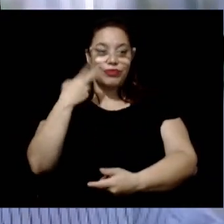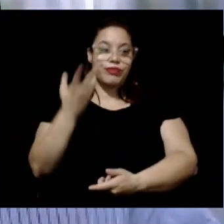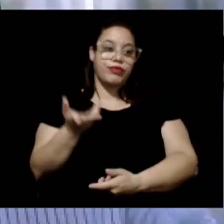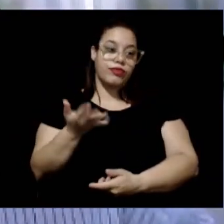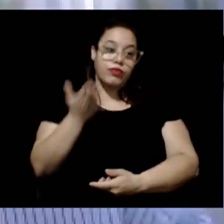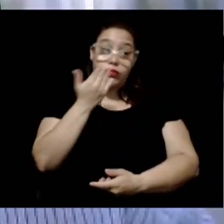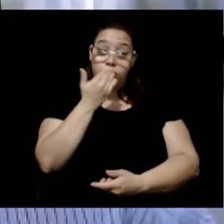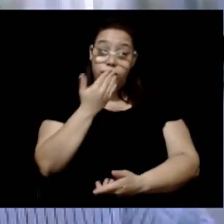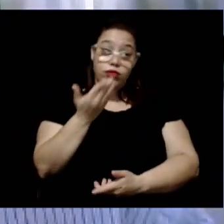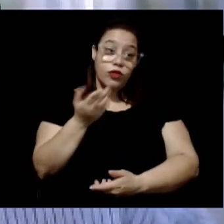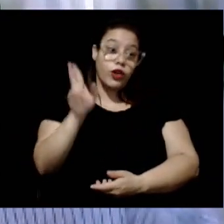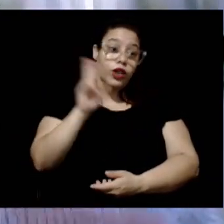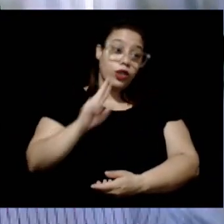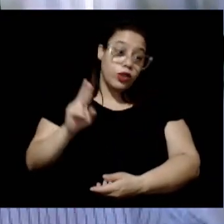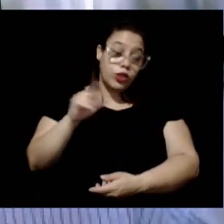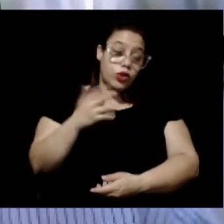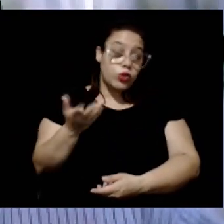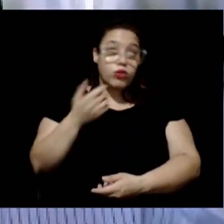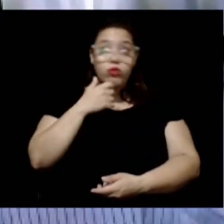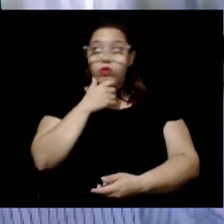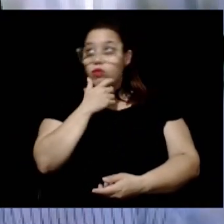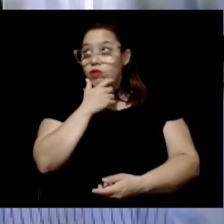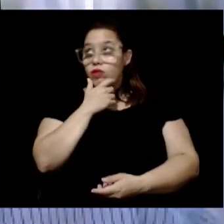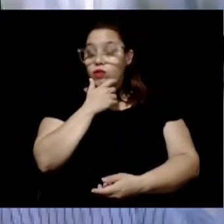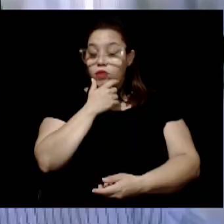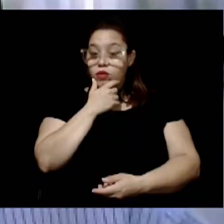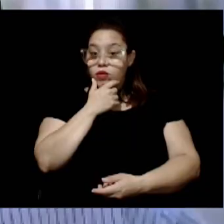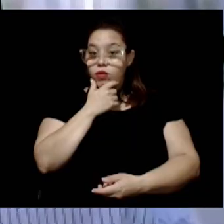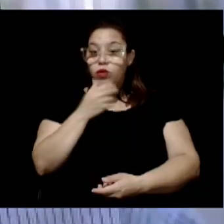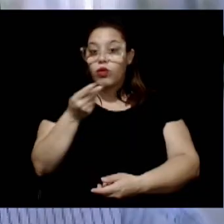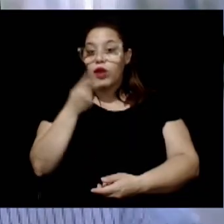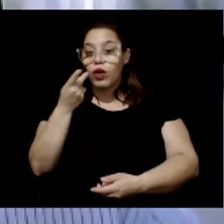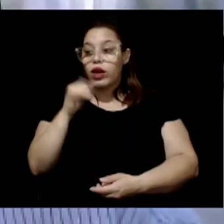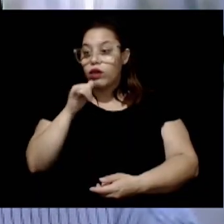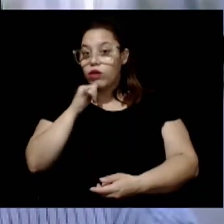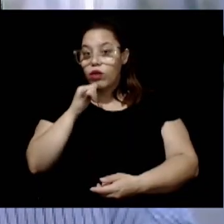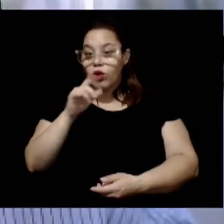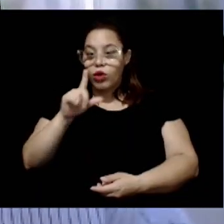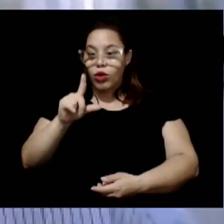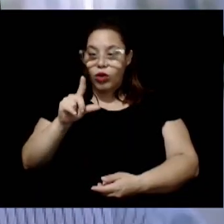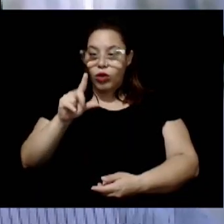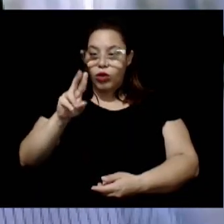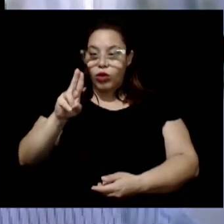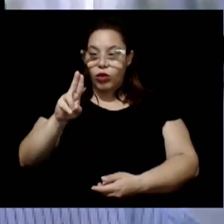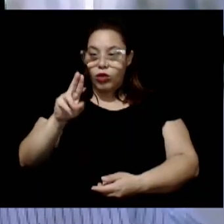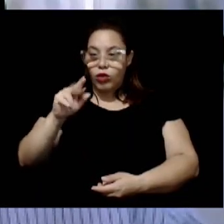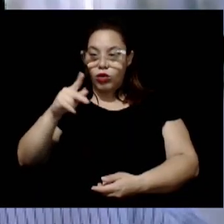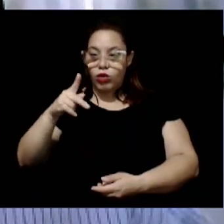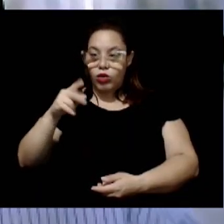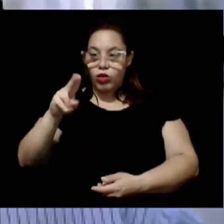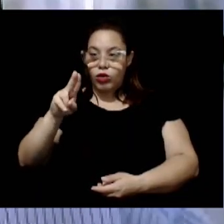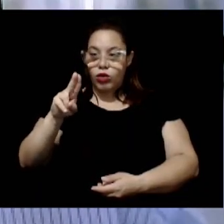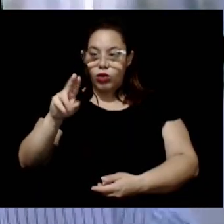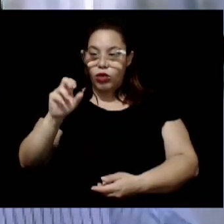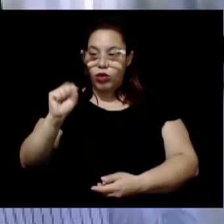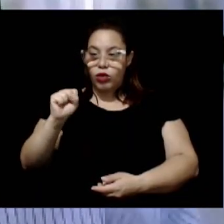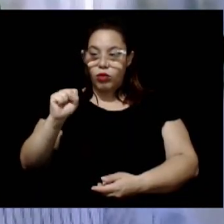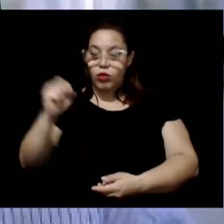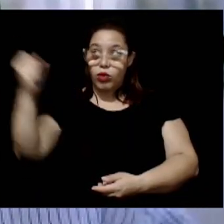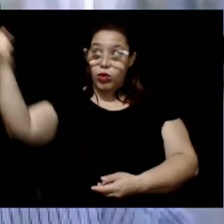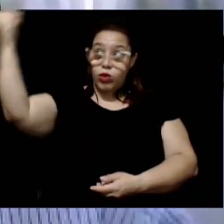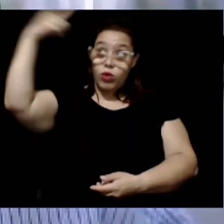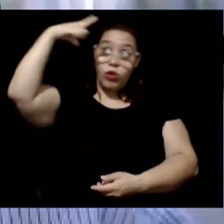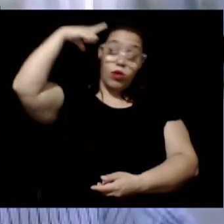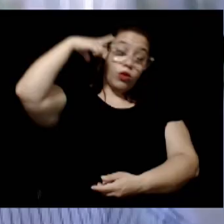usa. Vamos usar um exemplo. Lúpus está relacionado à exposição ao sol. Gota está relacionado ao consumo